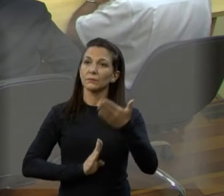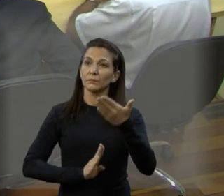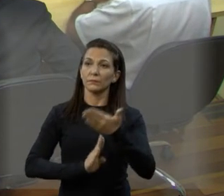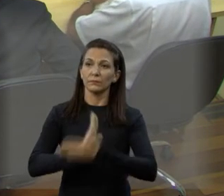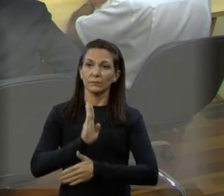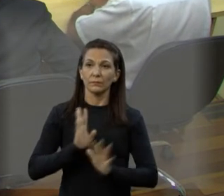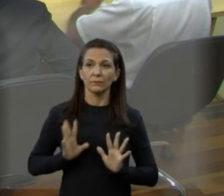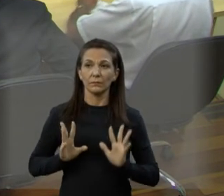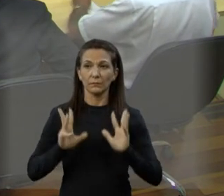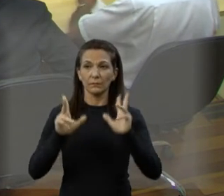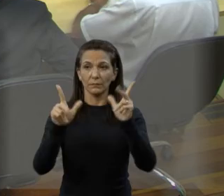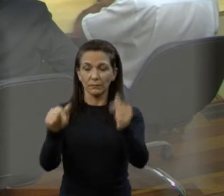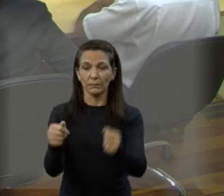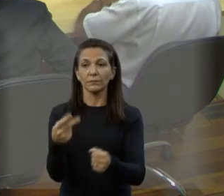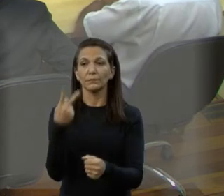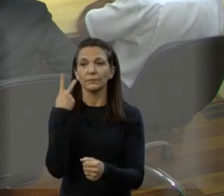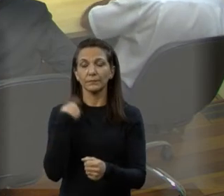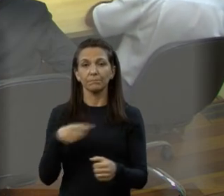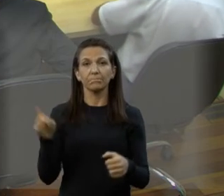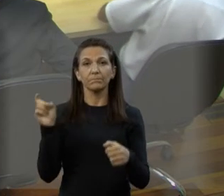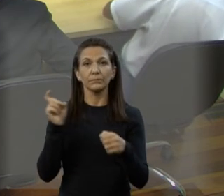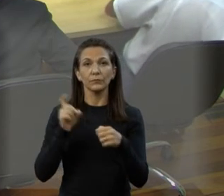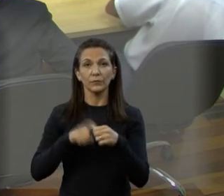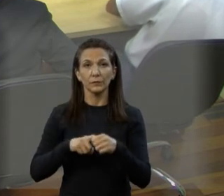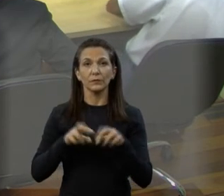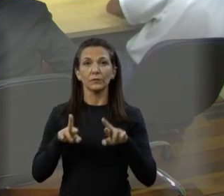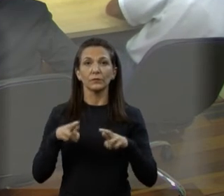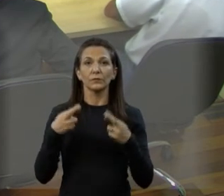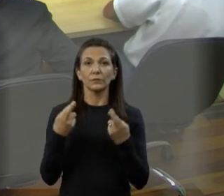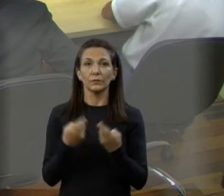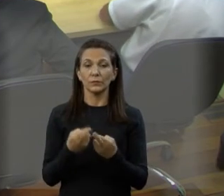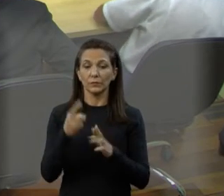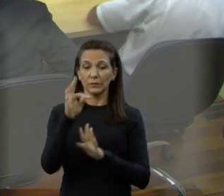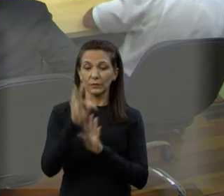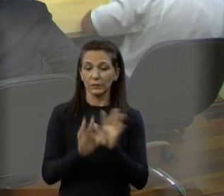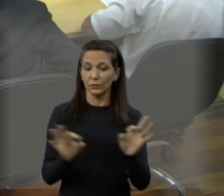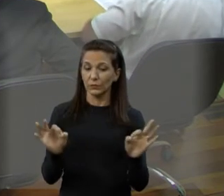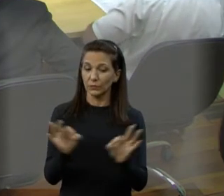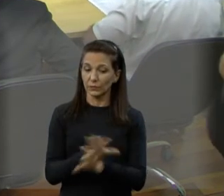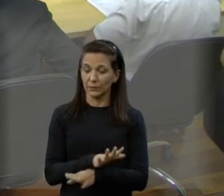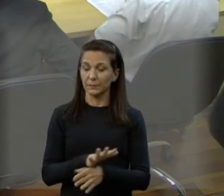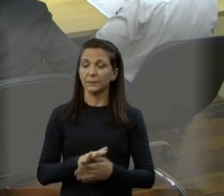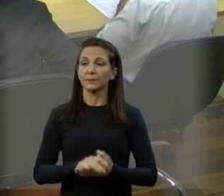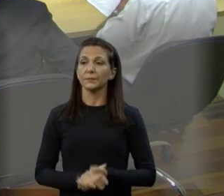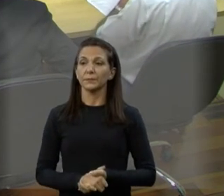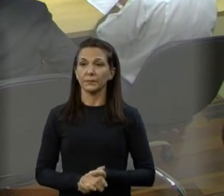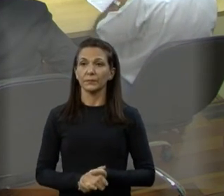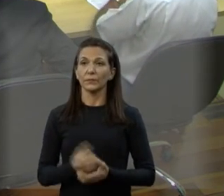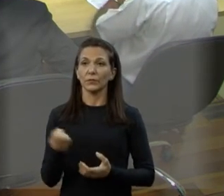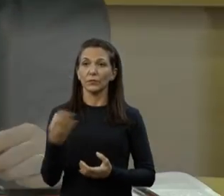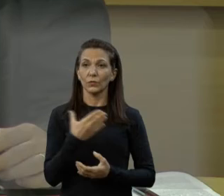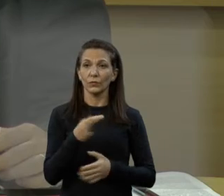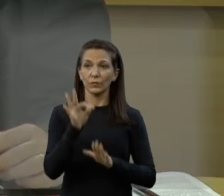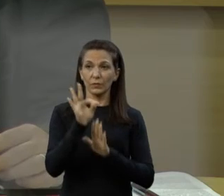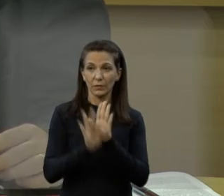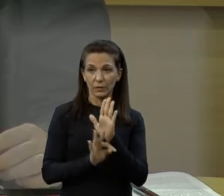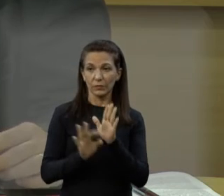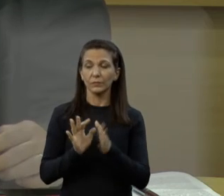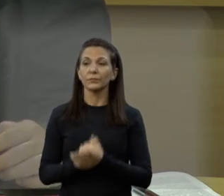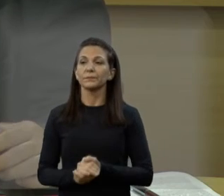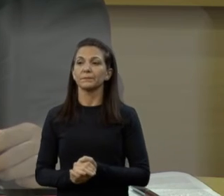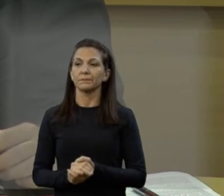aprovada por unanimidade e ela volta ainda na sessão com a redação final a nova redação dos corpo